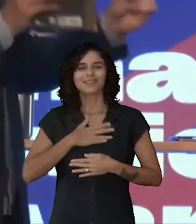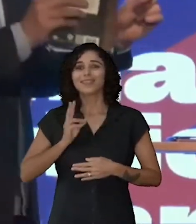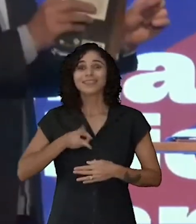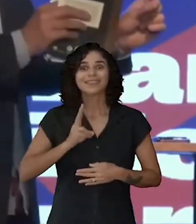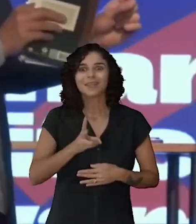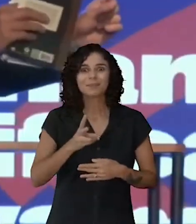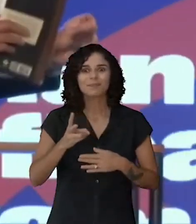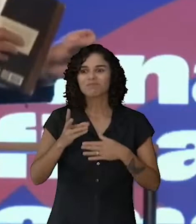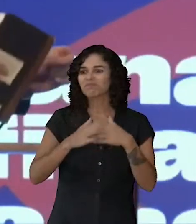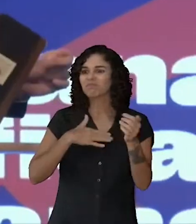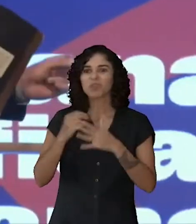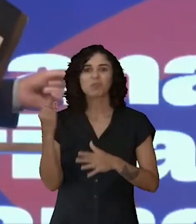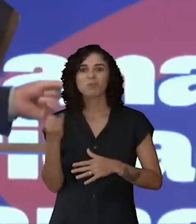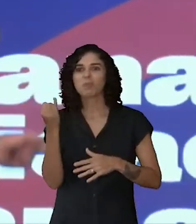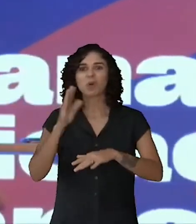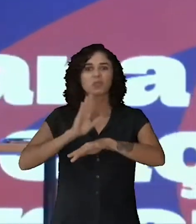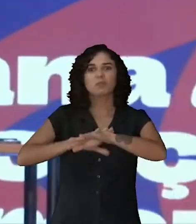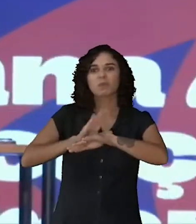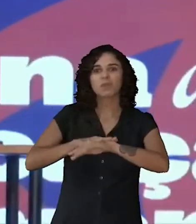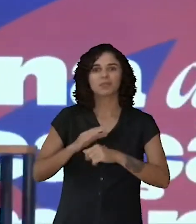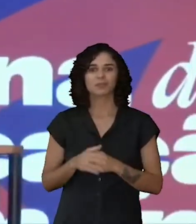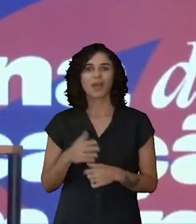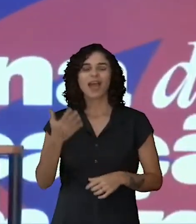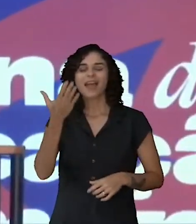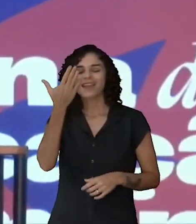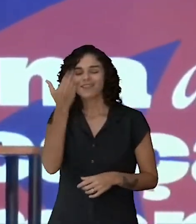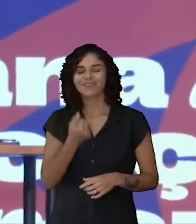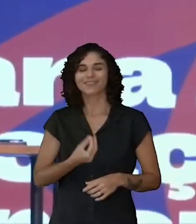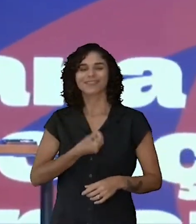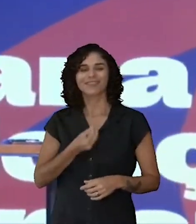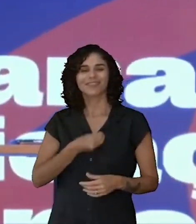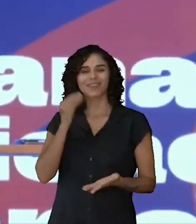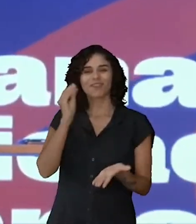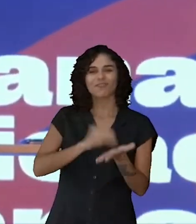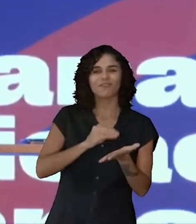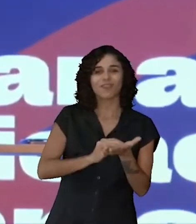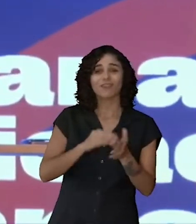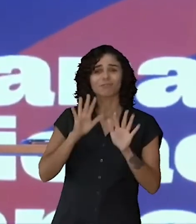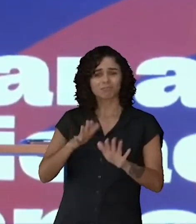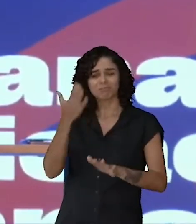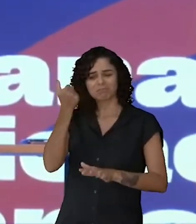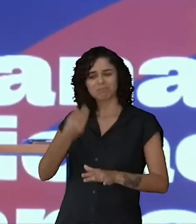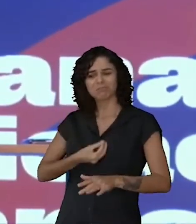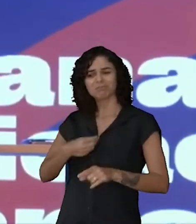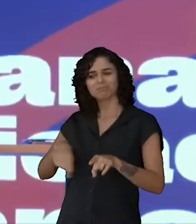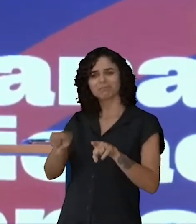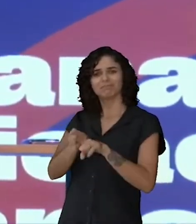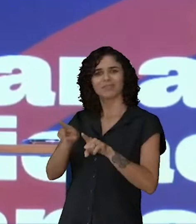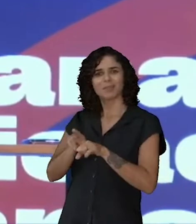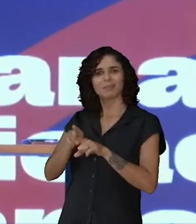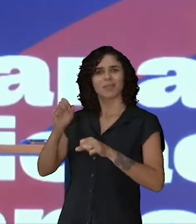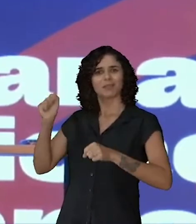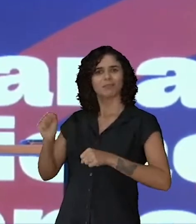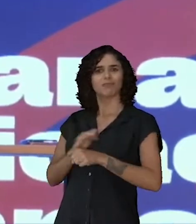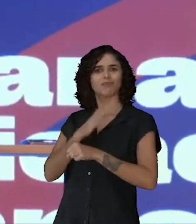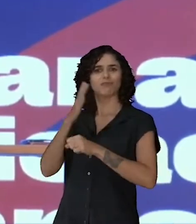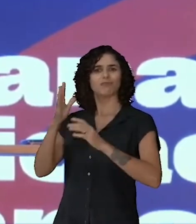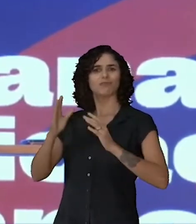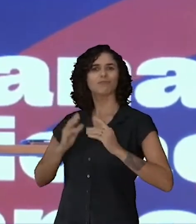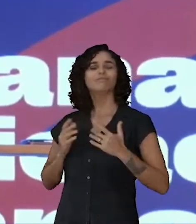sei viver com falta e com abundância, porque eu posso todas as coisas naquele que me